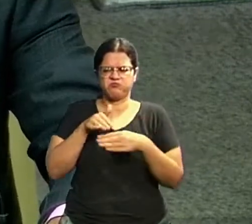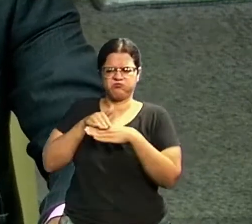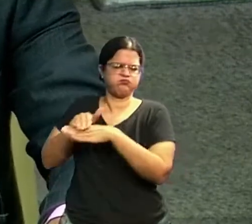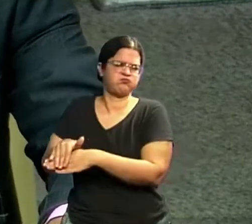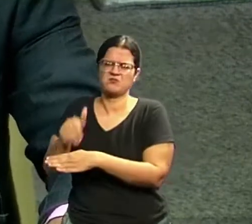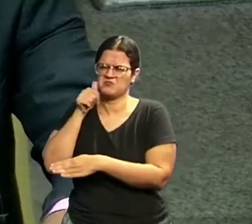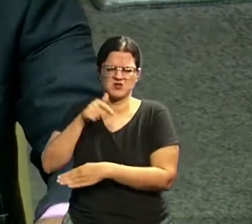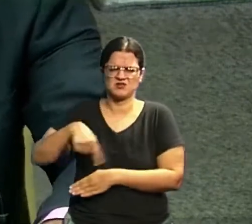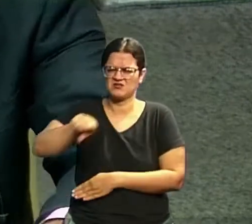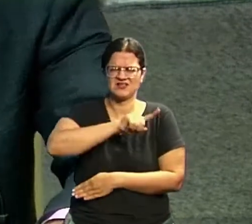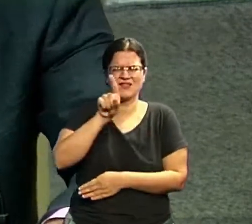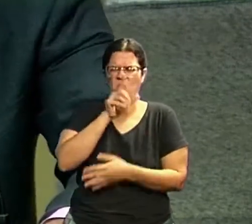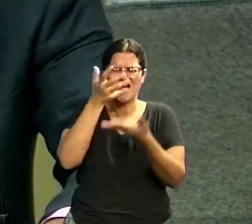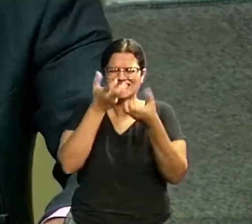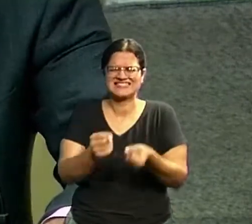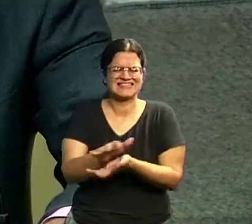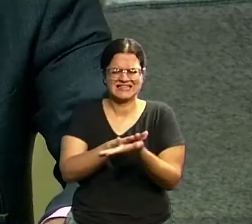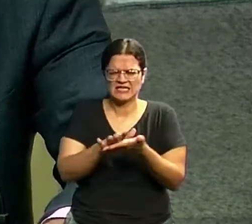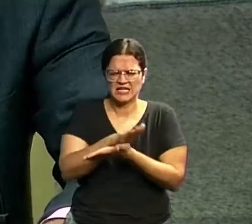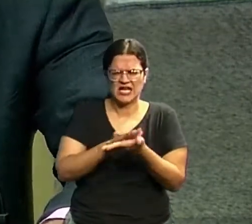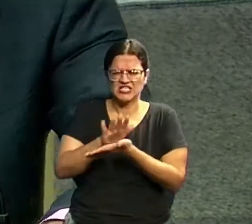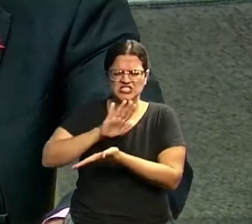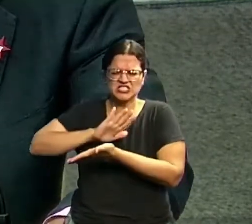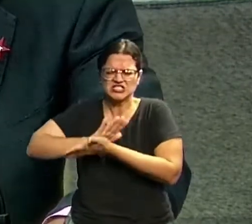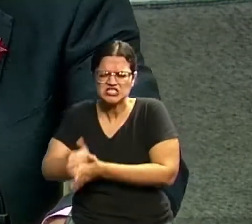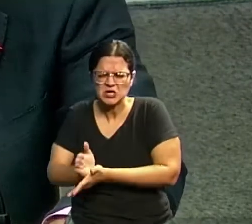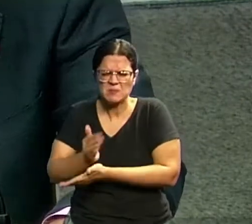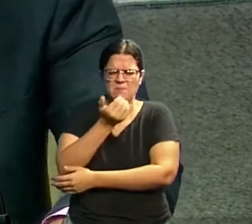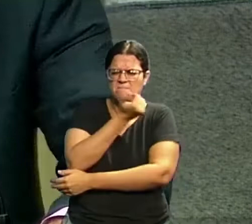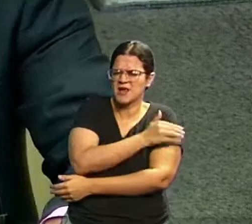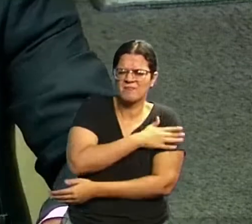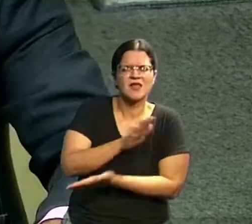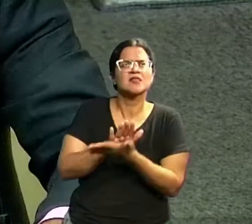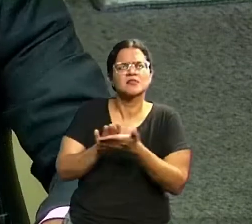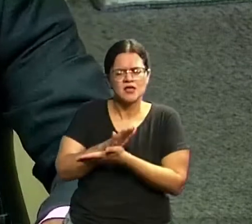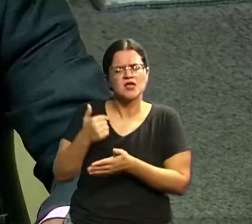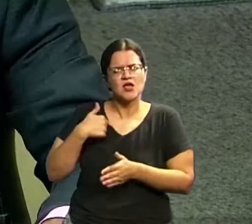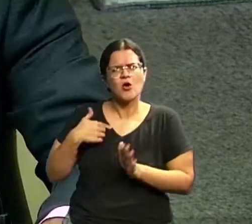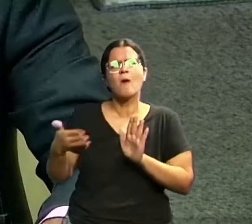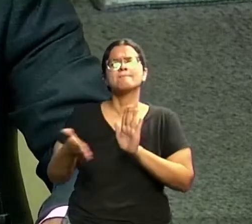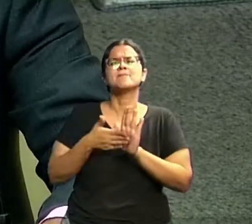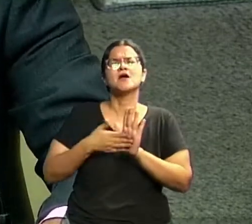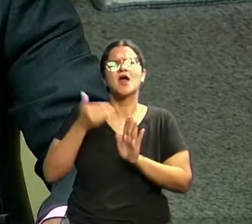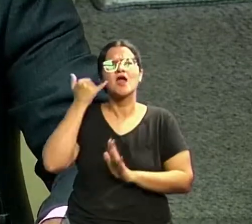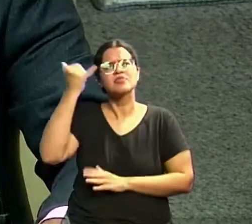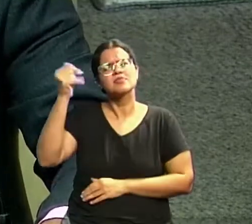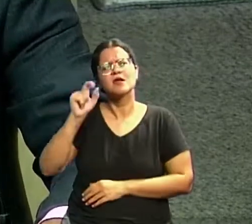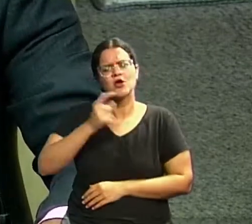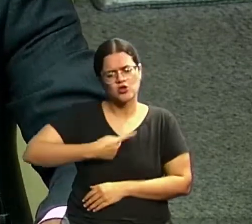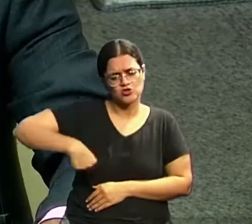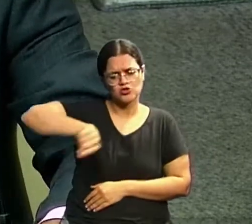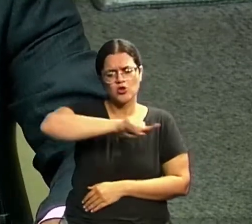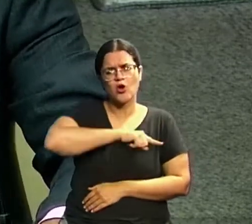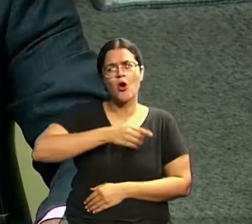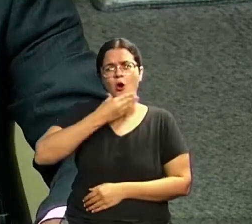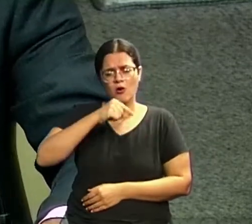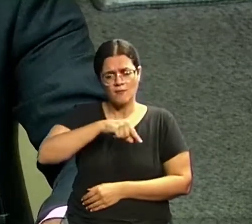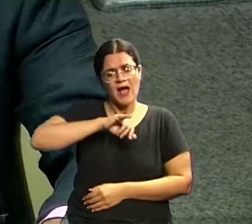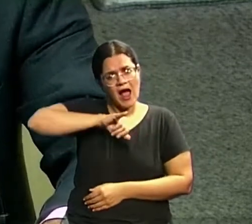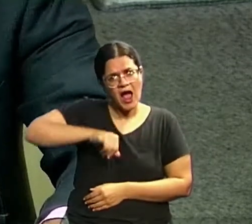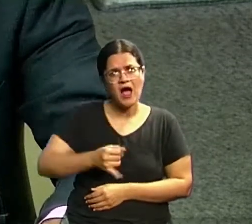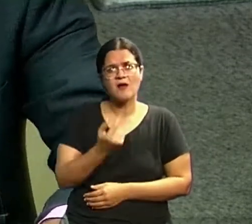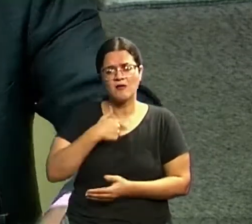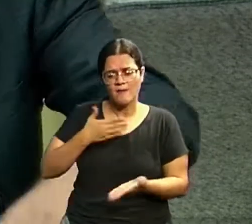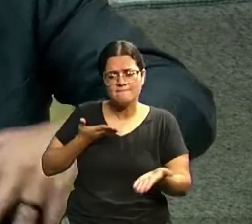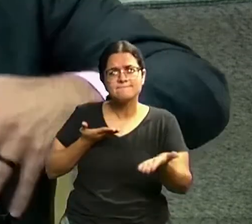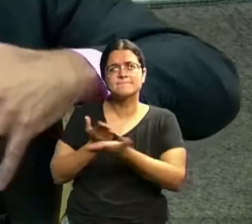não coaduna com nenhum tipo de discriminação ou preconceito, eu quero propor, senhor presidente, que nós aprovemos aqui de